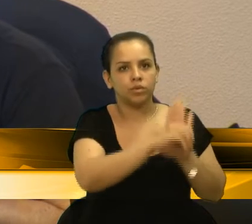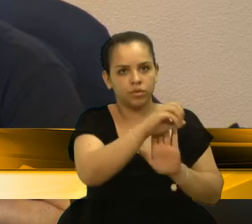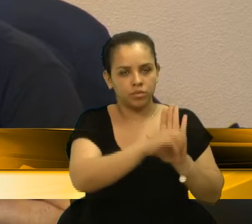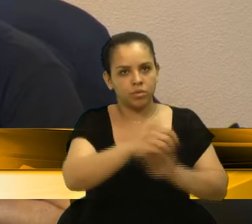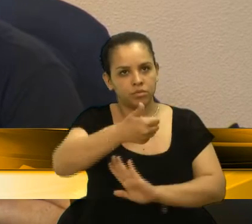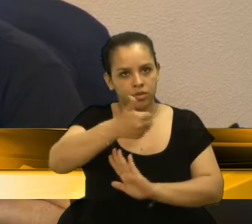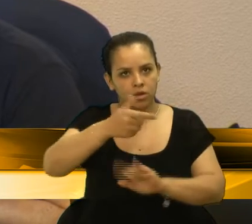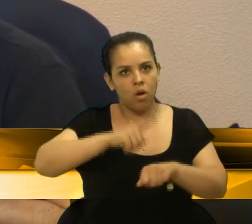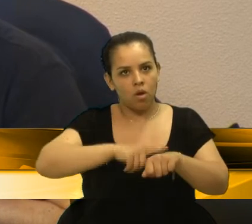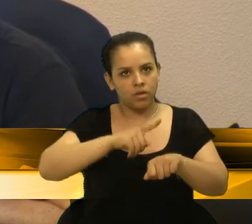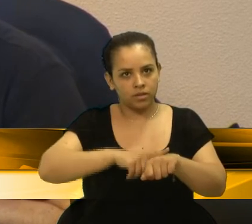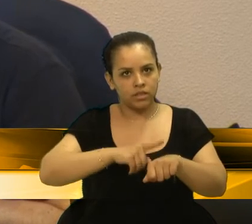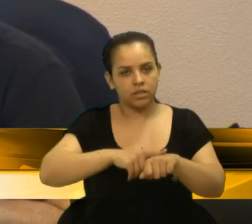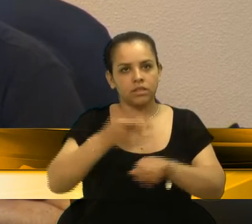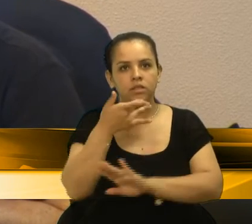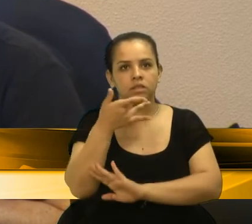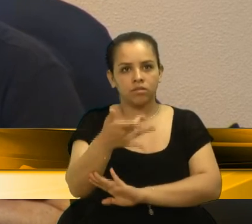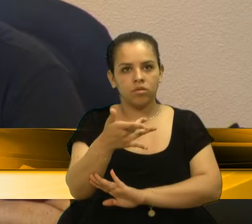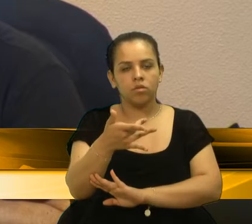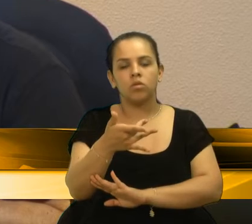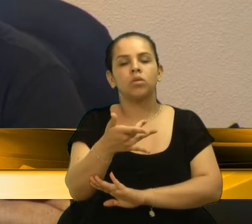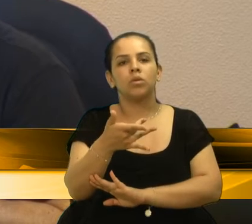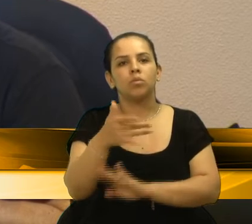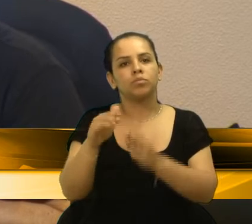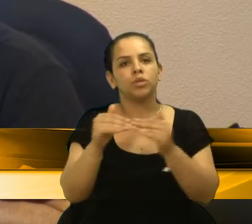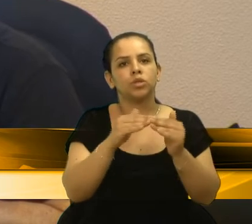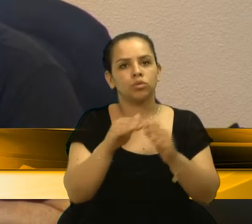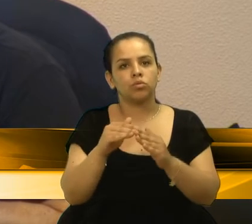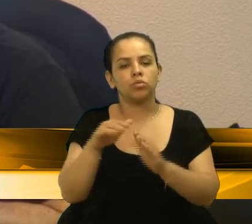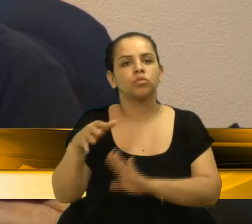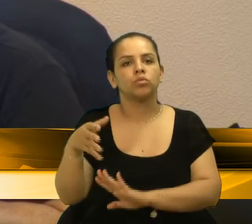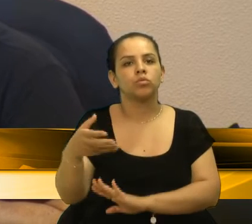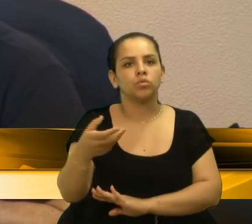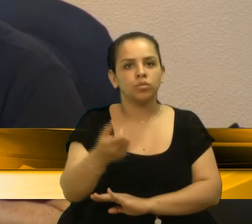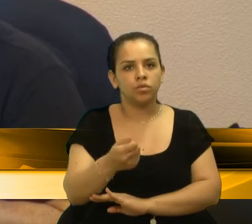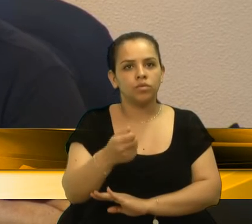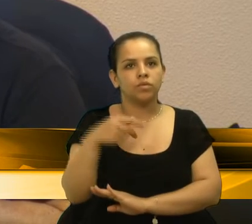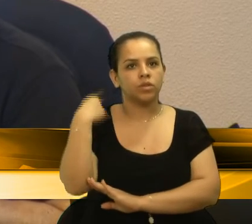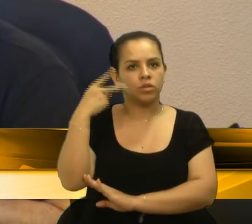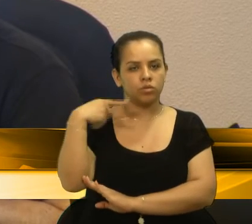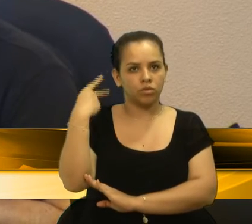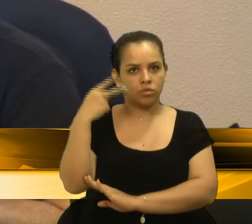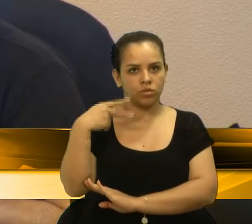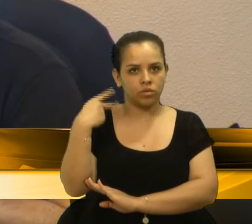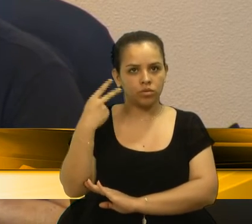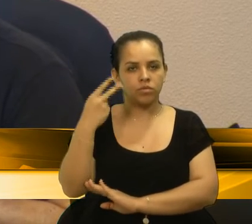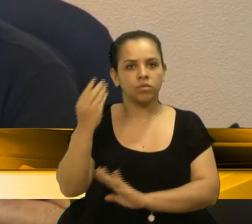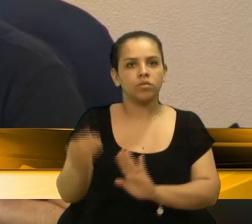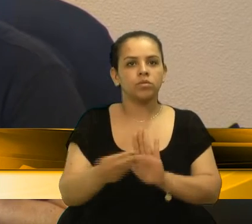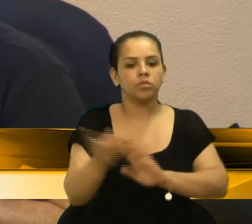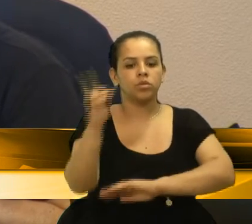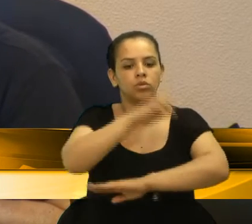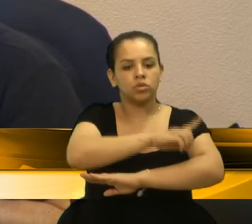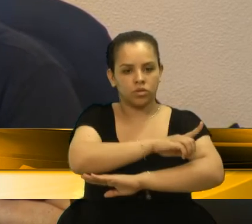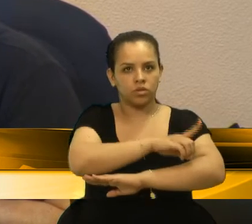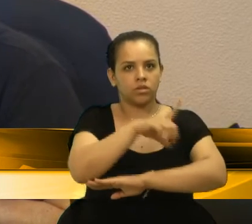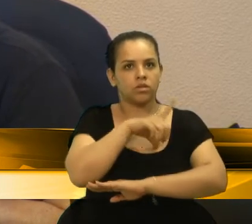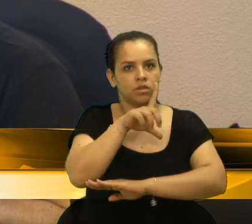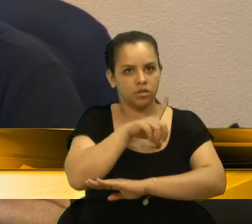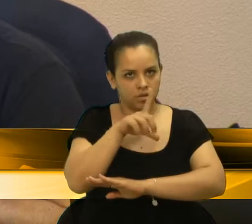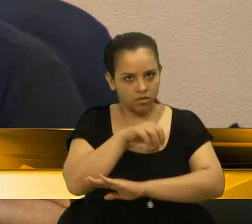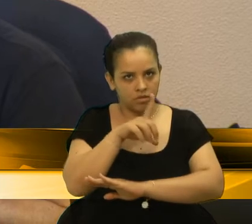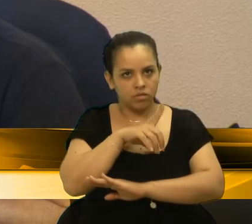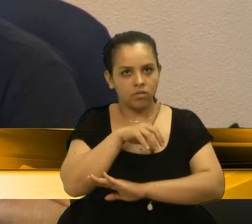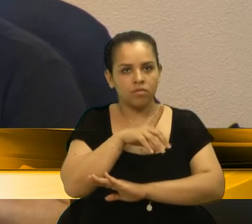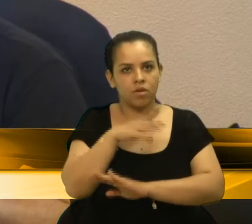eu lhe informei ontem. Será protocolado um ofício hoje com a solicitação dos senhores. Vereadora Alceu, então eu vou designar uma data conforme já está previamente preparada